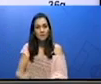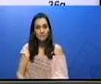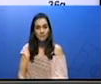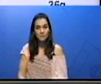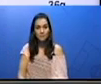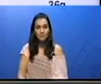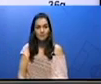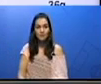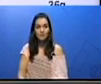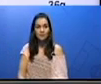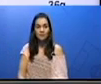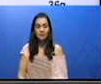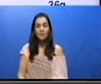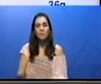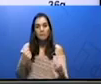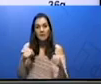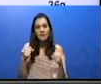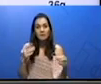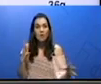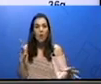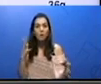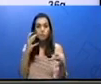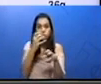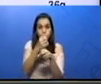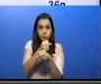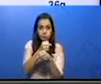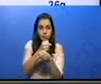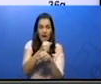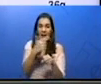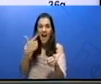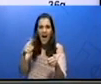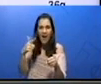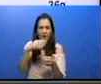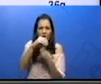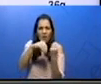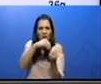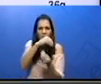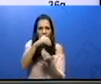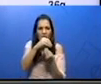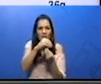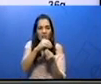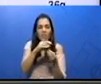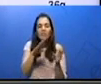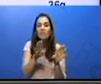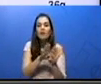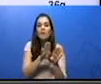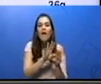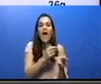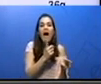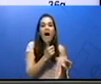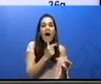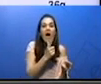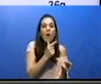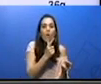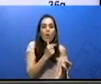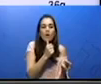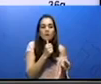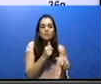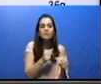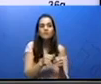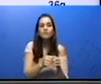reagentes é igual ao produto final. Nessa outra reação, nós temos aqui a formação da molécula de água, nós temos o